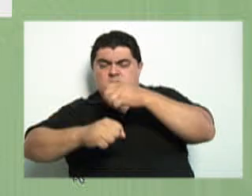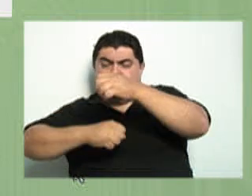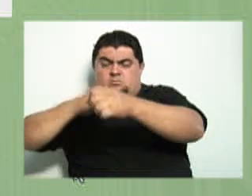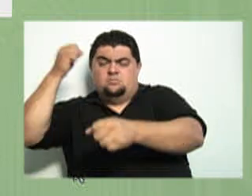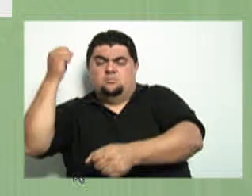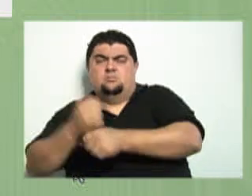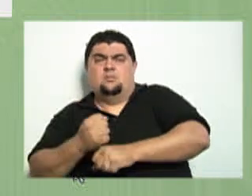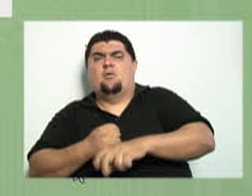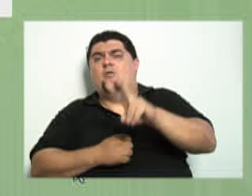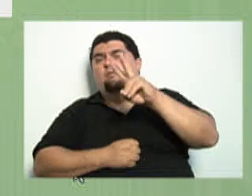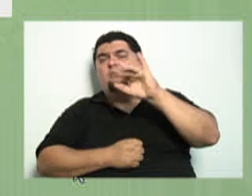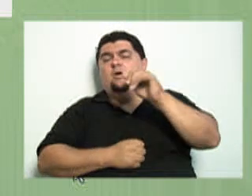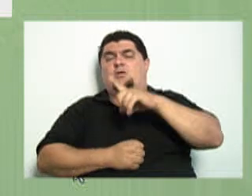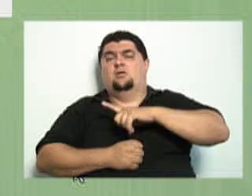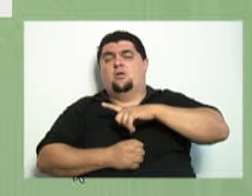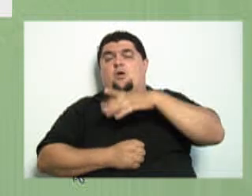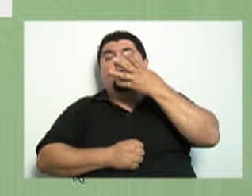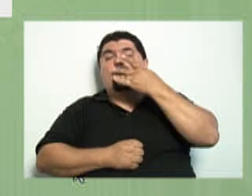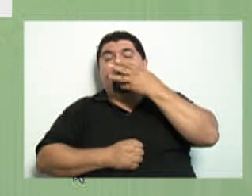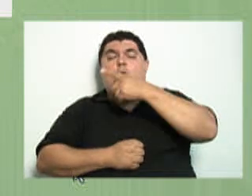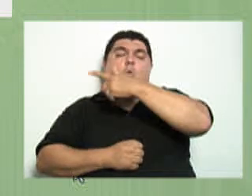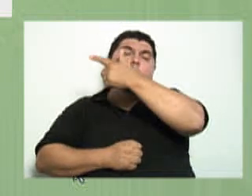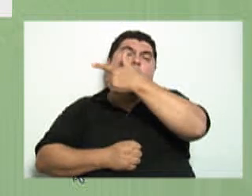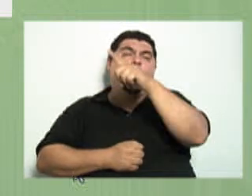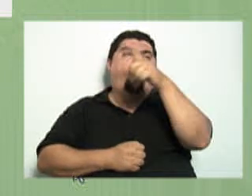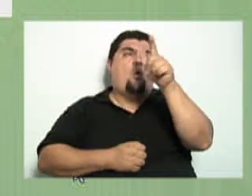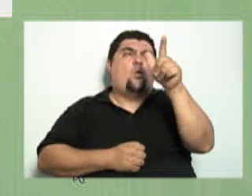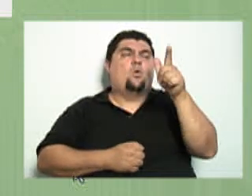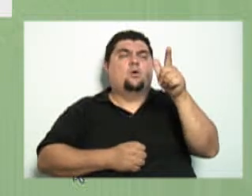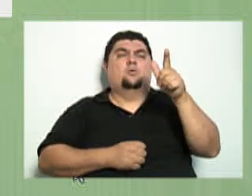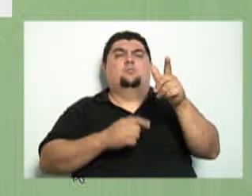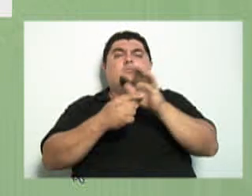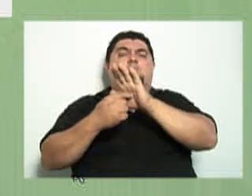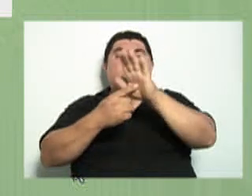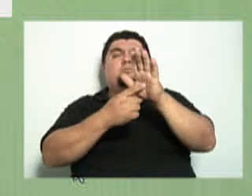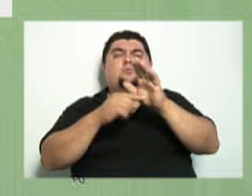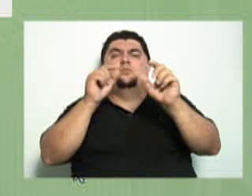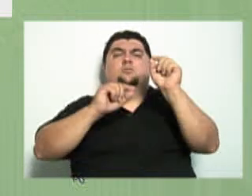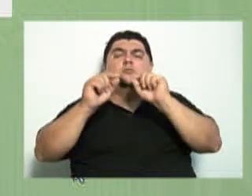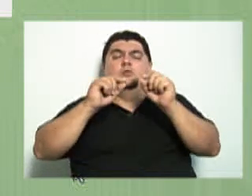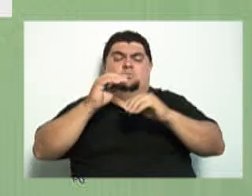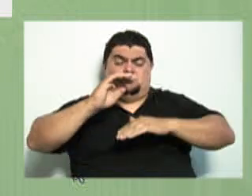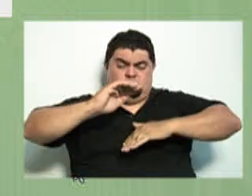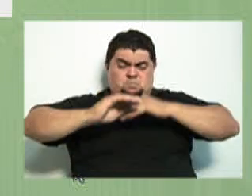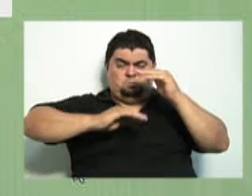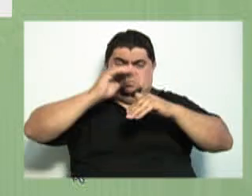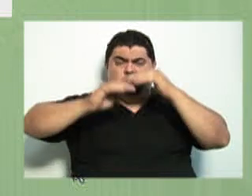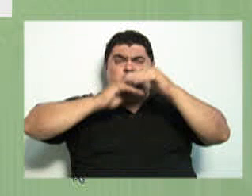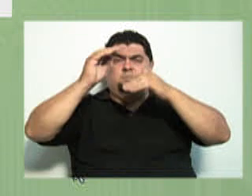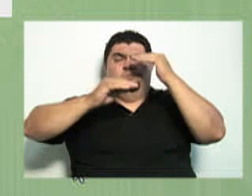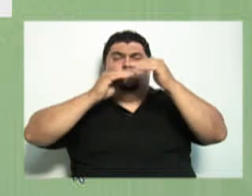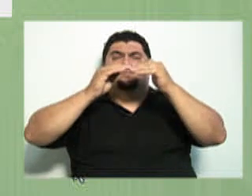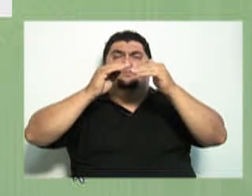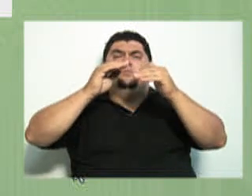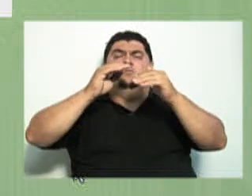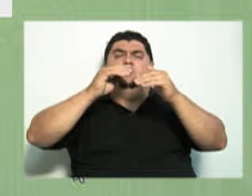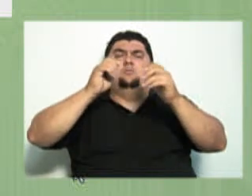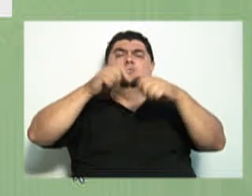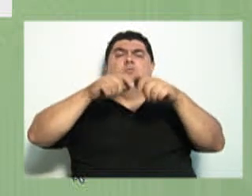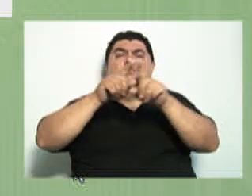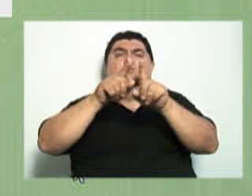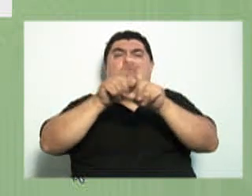nós teremos outras cores aqui na nossa região norte, mostrando o desenvolvimento de nossa região com base